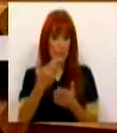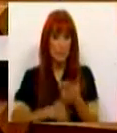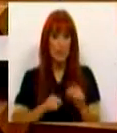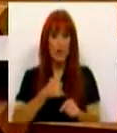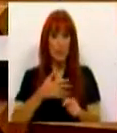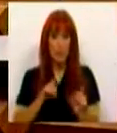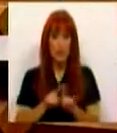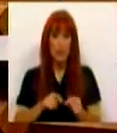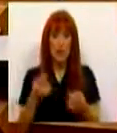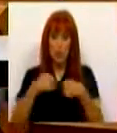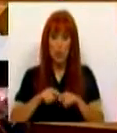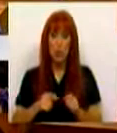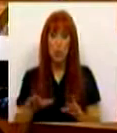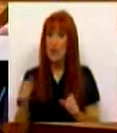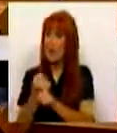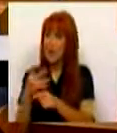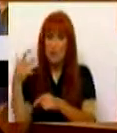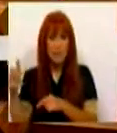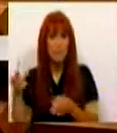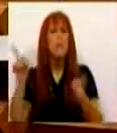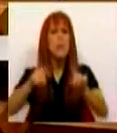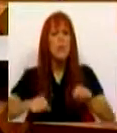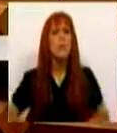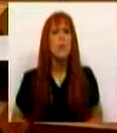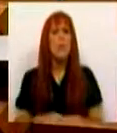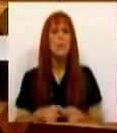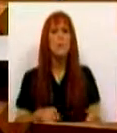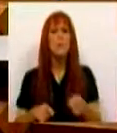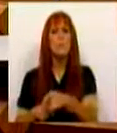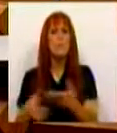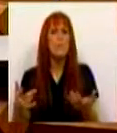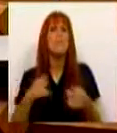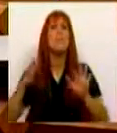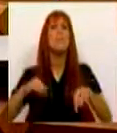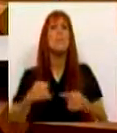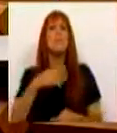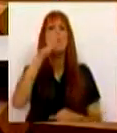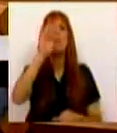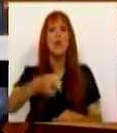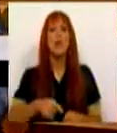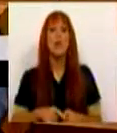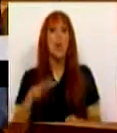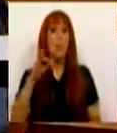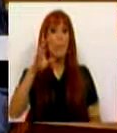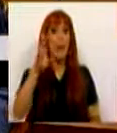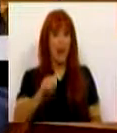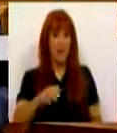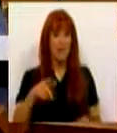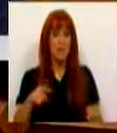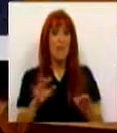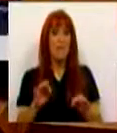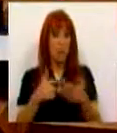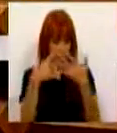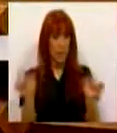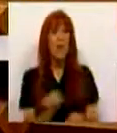distância de um tique, reuniões com entidades externas e hospitalidade. Para terminar, diria o seguinte: o PS é a favor